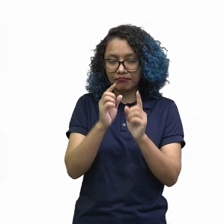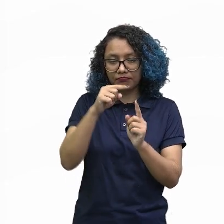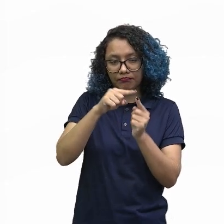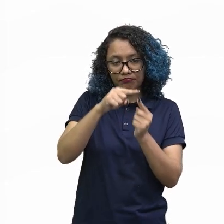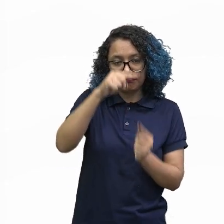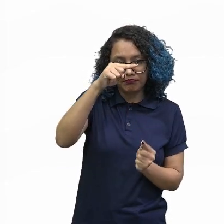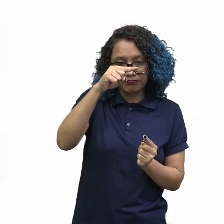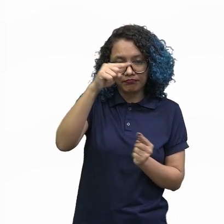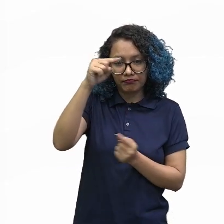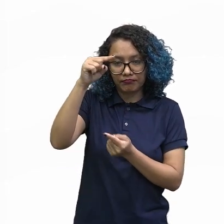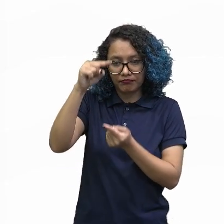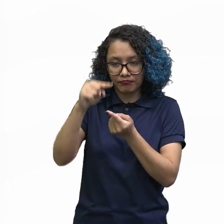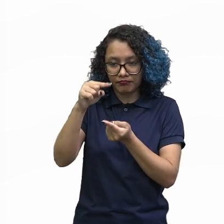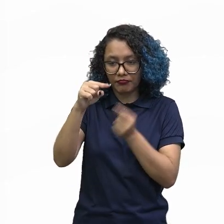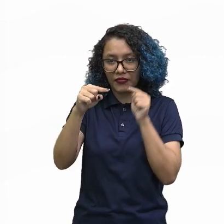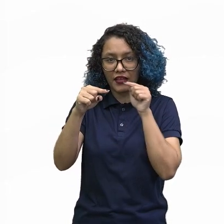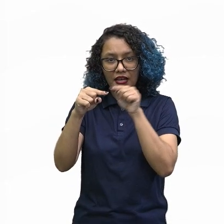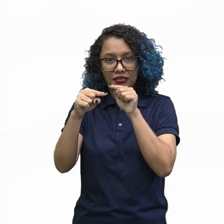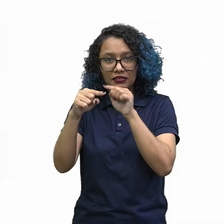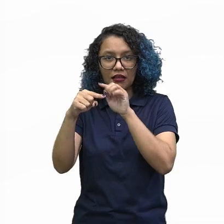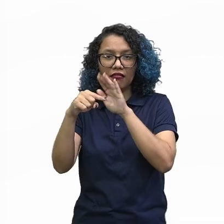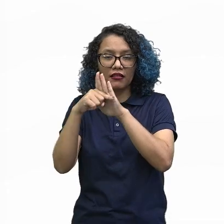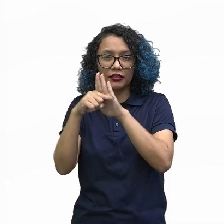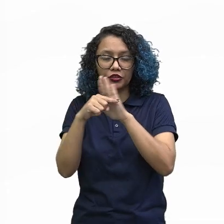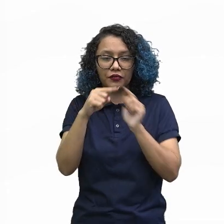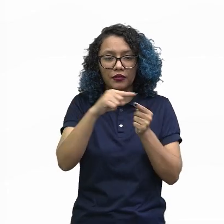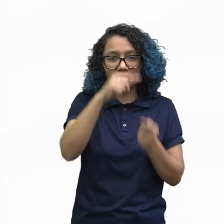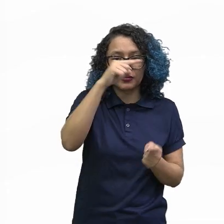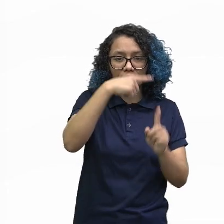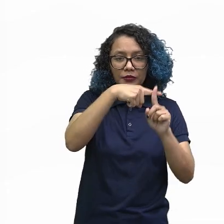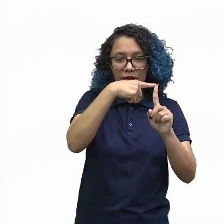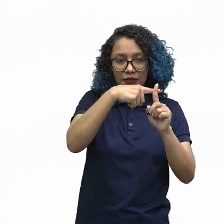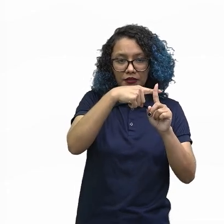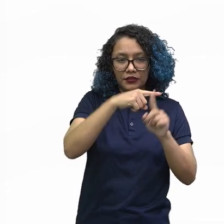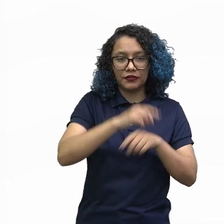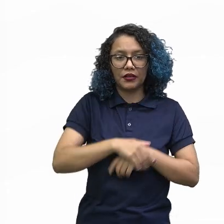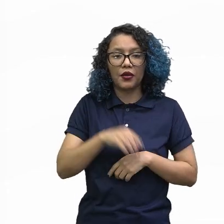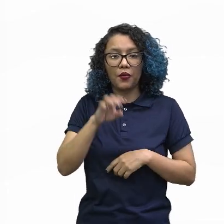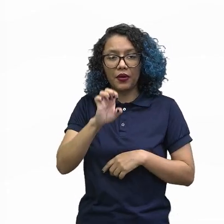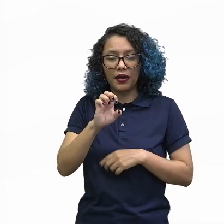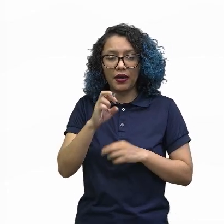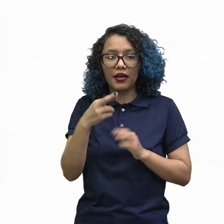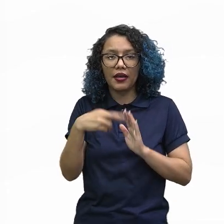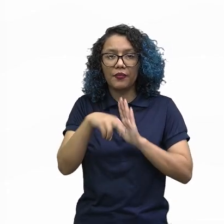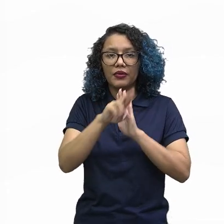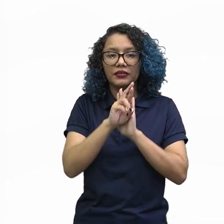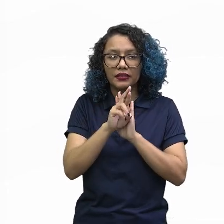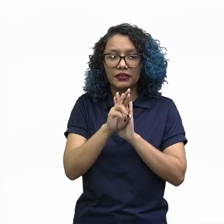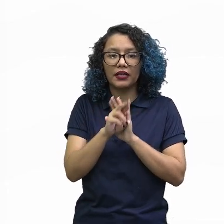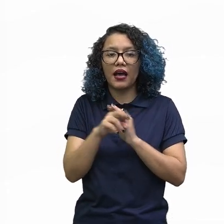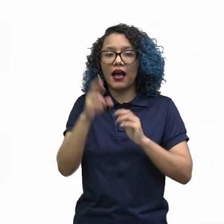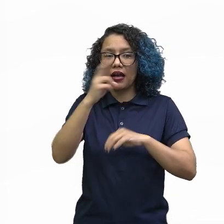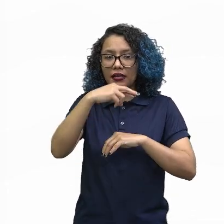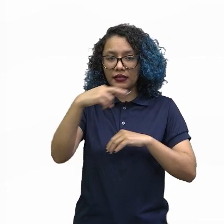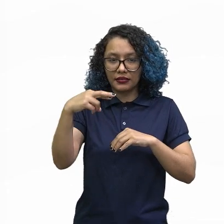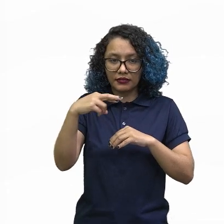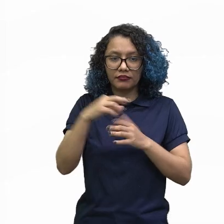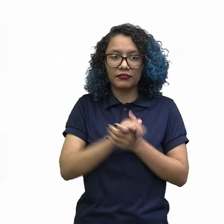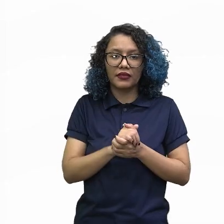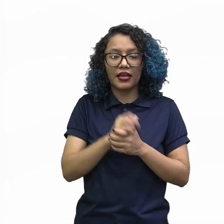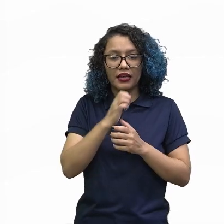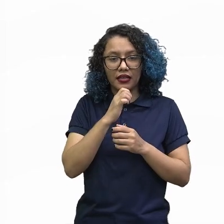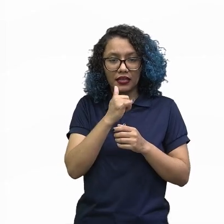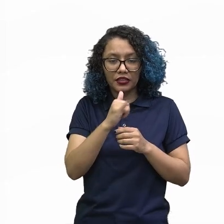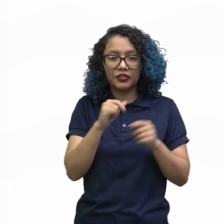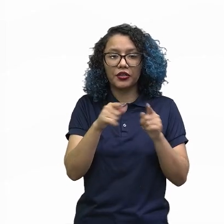a maior positiva, a menor negativa, e o R representa a resistência interna de cada gerador. Mais ao lado, aí à